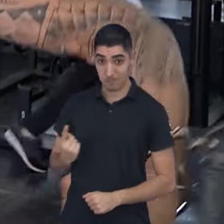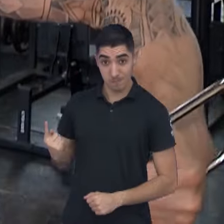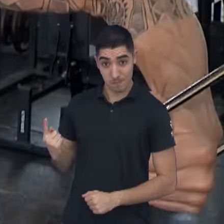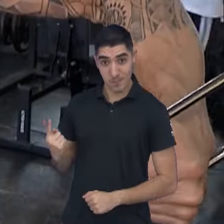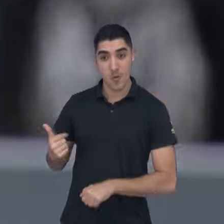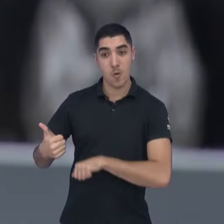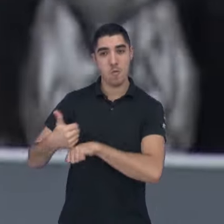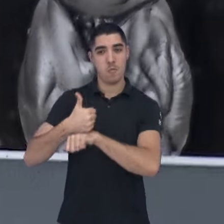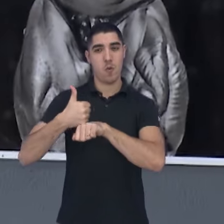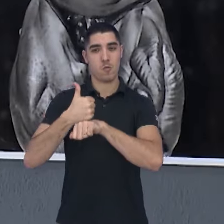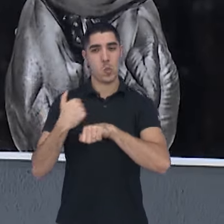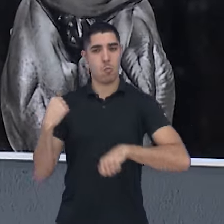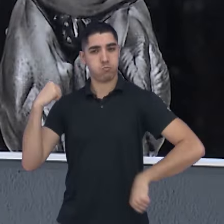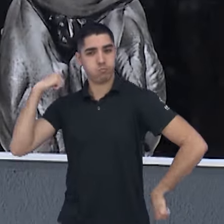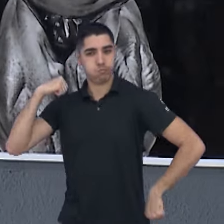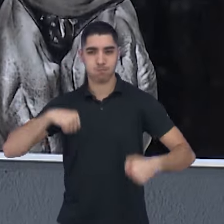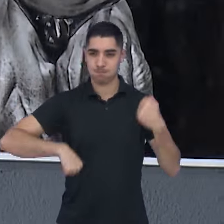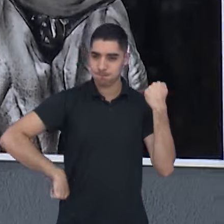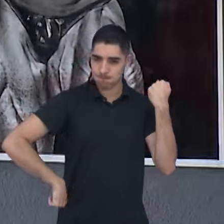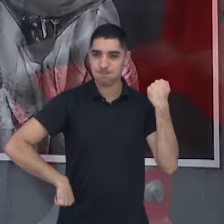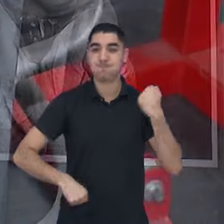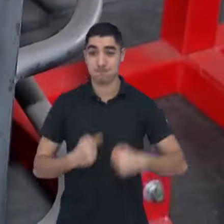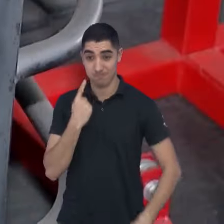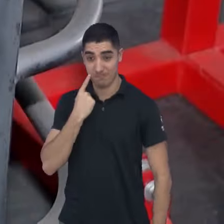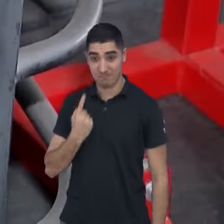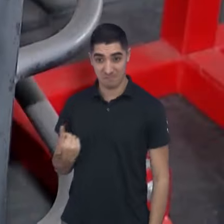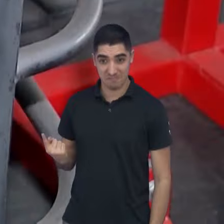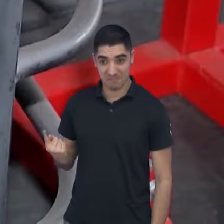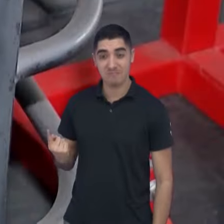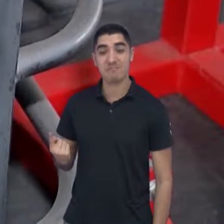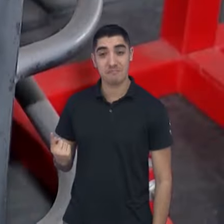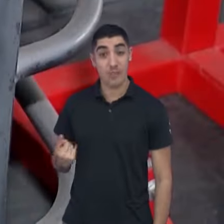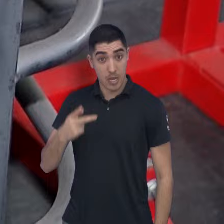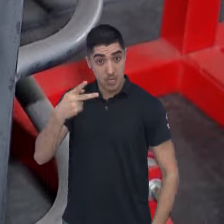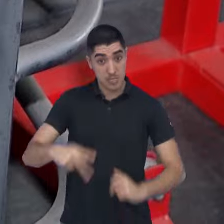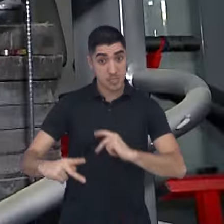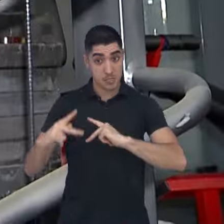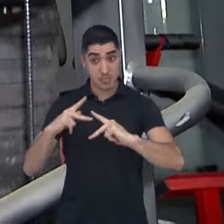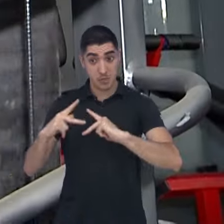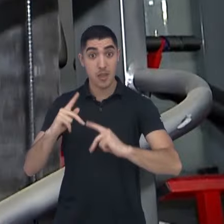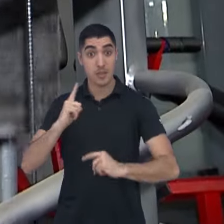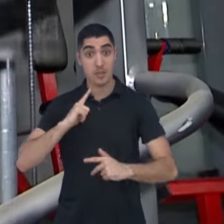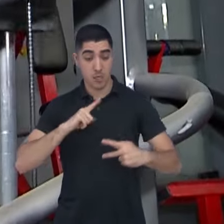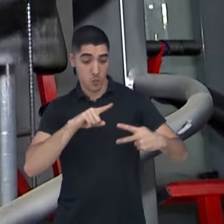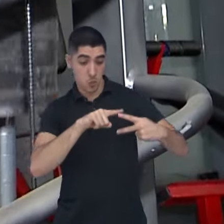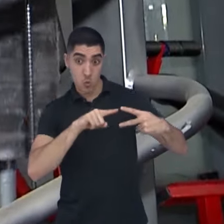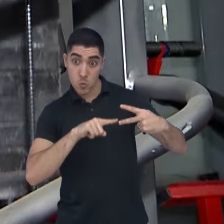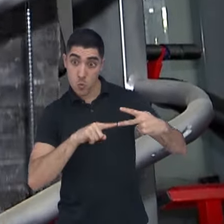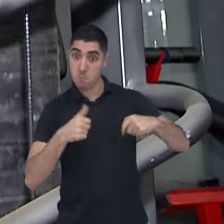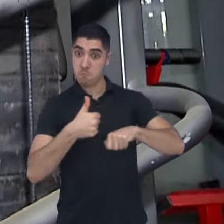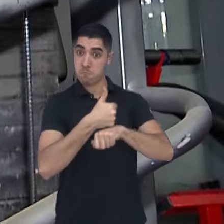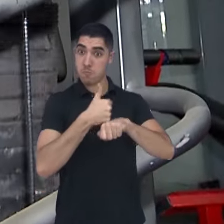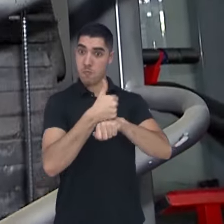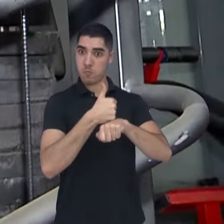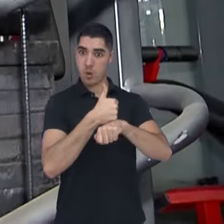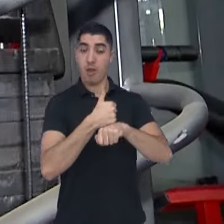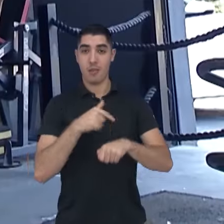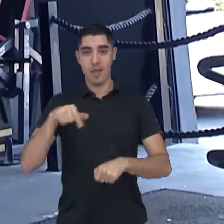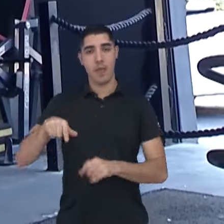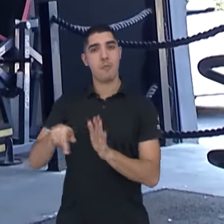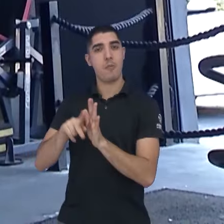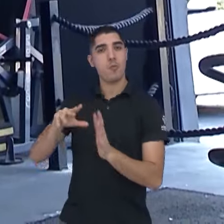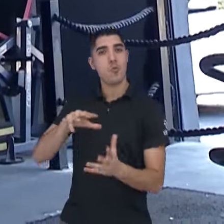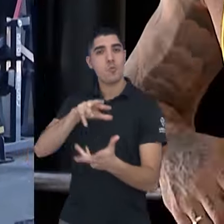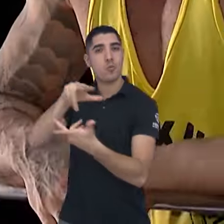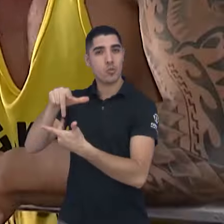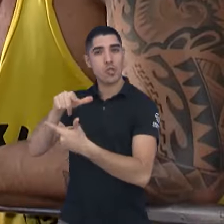vive o fisiculturismo, os chamados bodybuilders. E São José dos Campos terá dois representantes no Mundial de